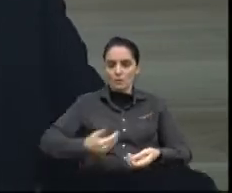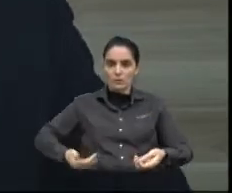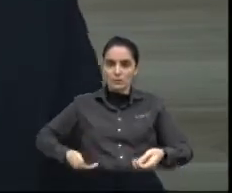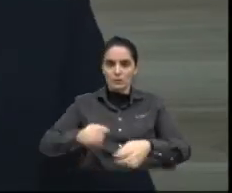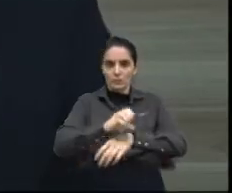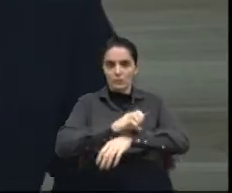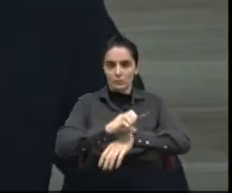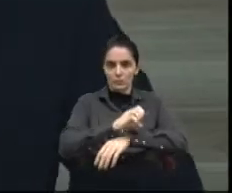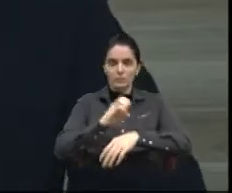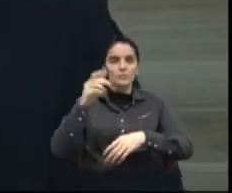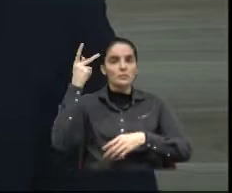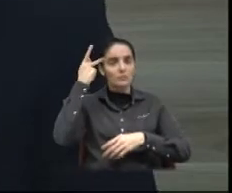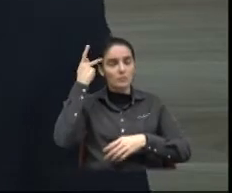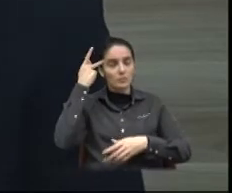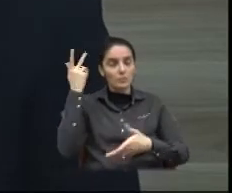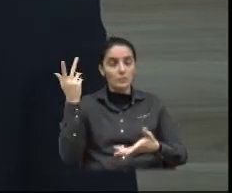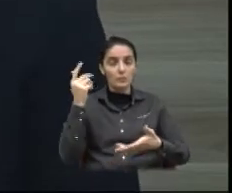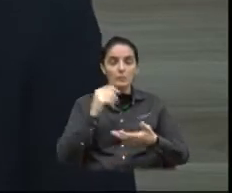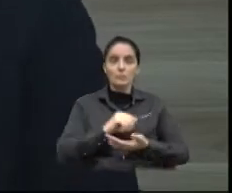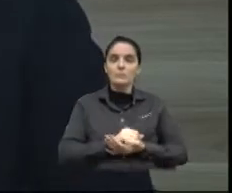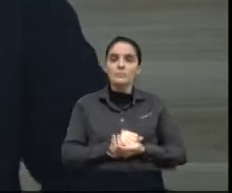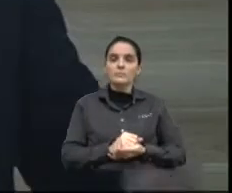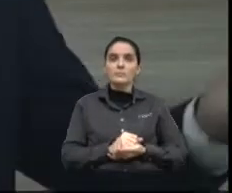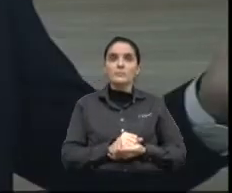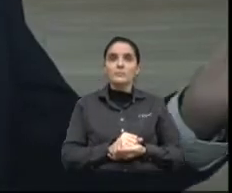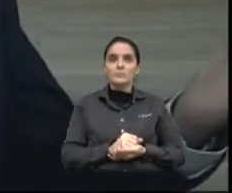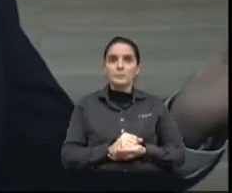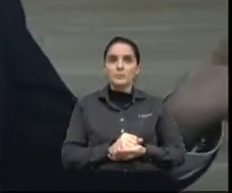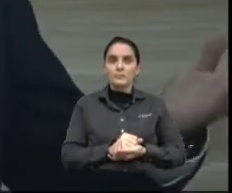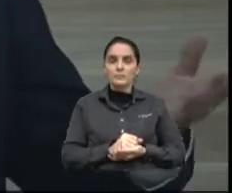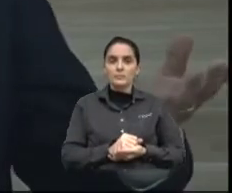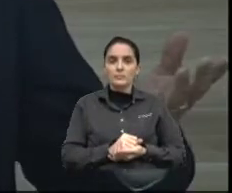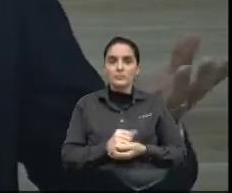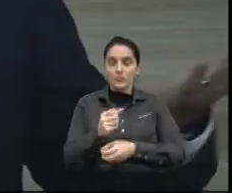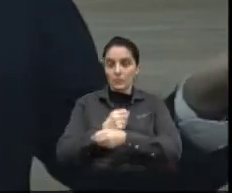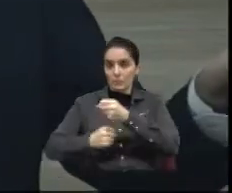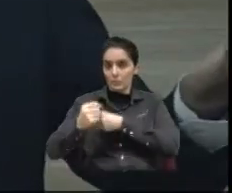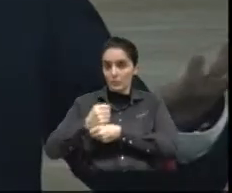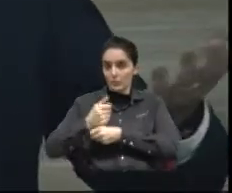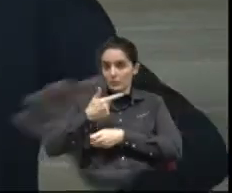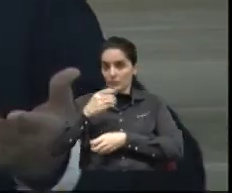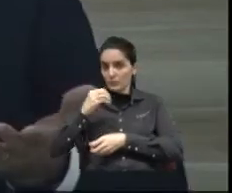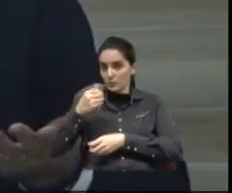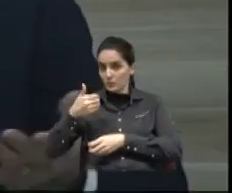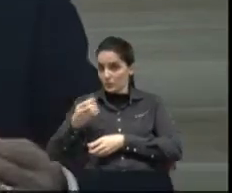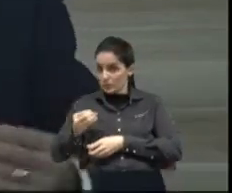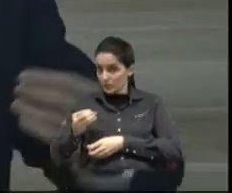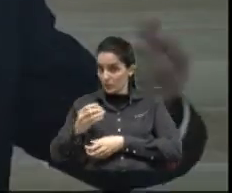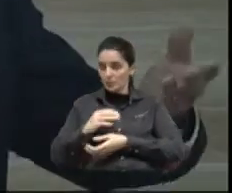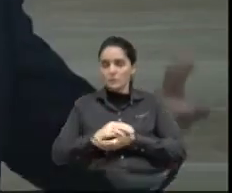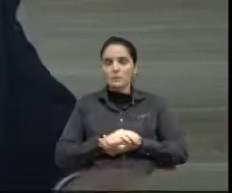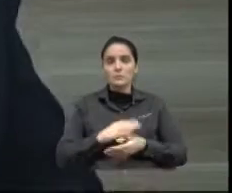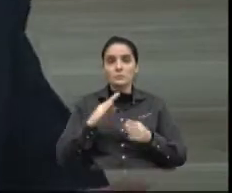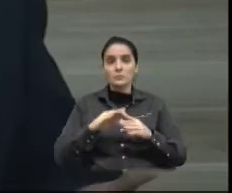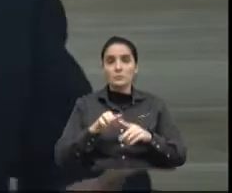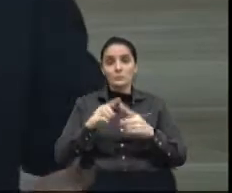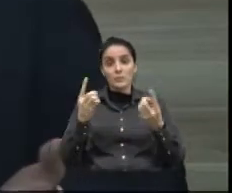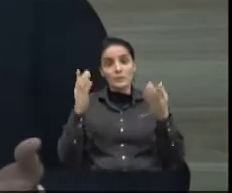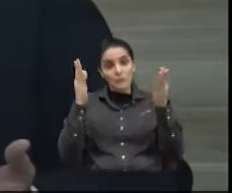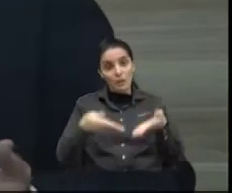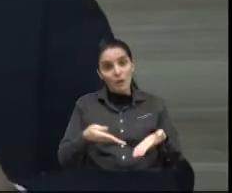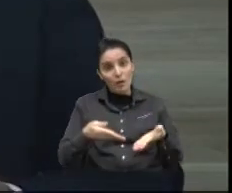tomou essa decisão em 2010 assim agora entrou em